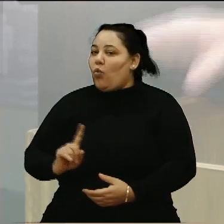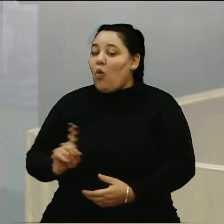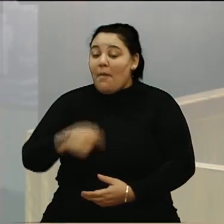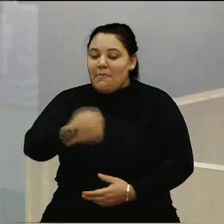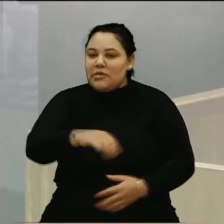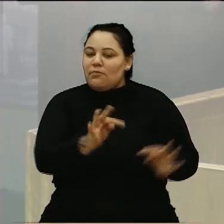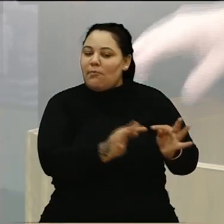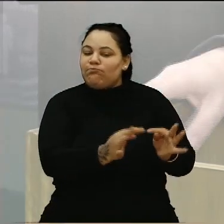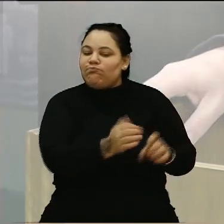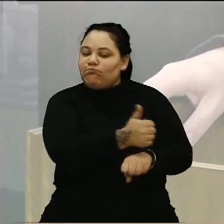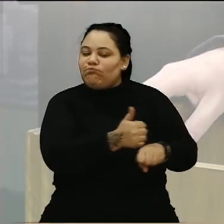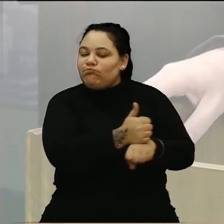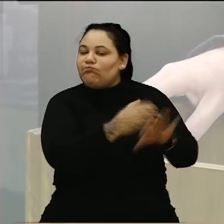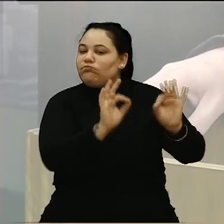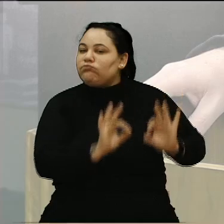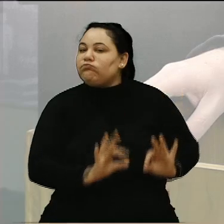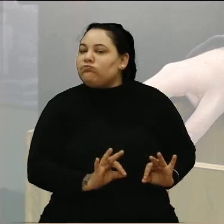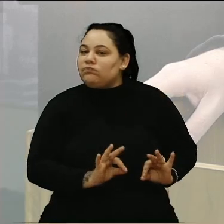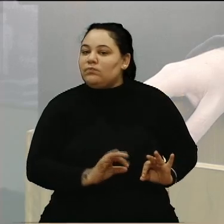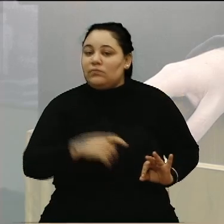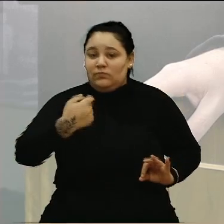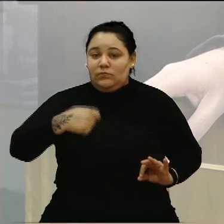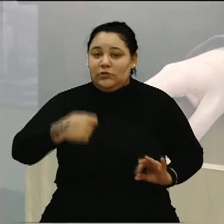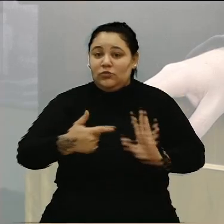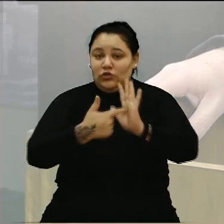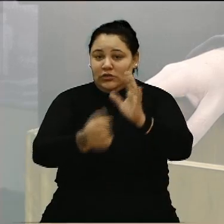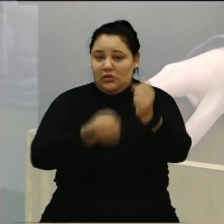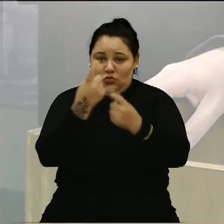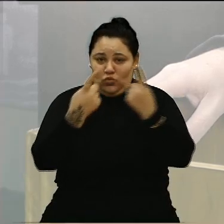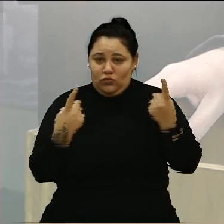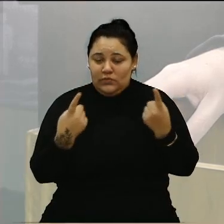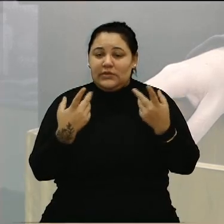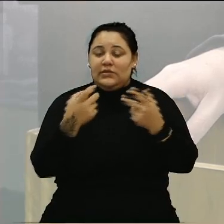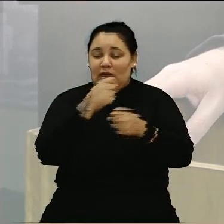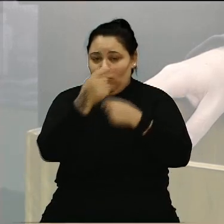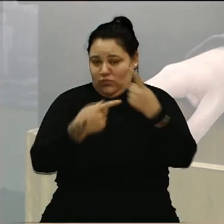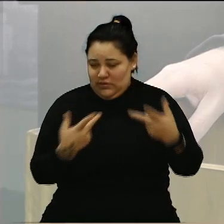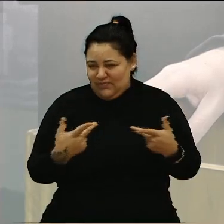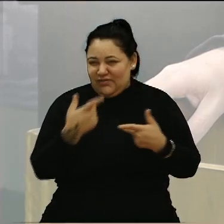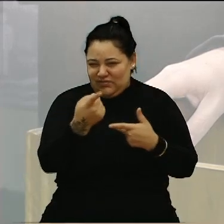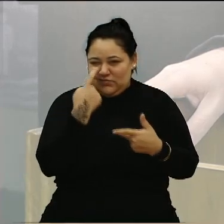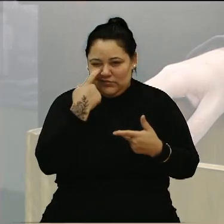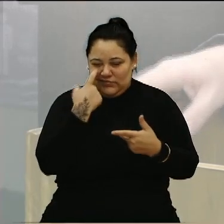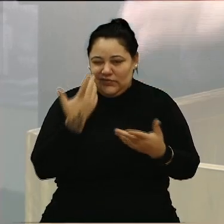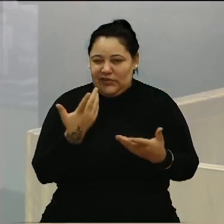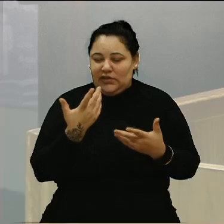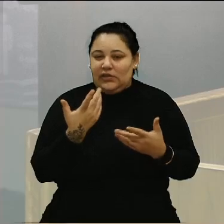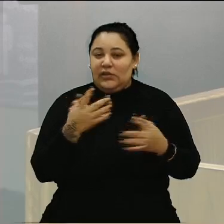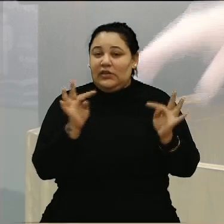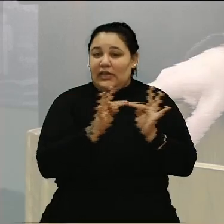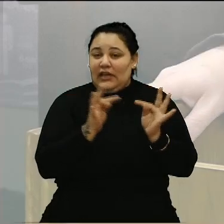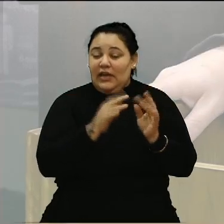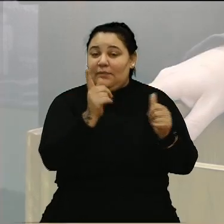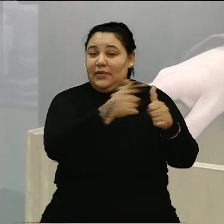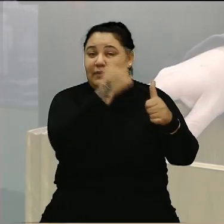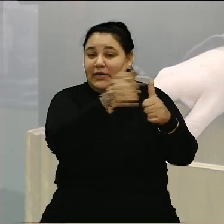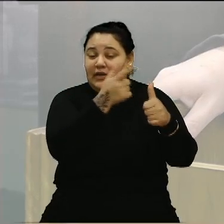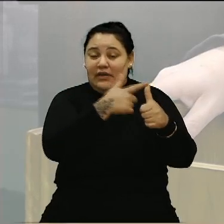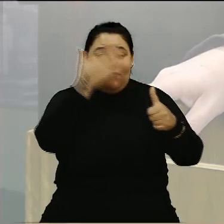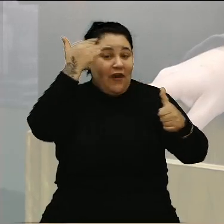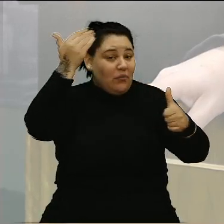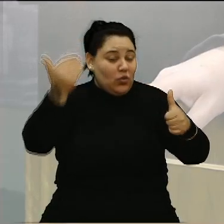elaborada. E aqui gostaria de destacar algumas delas, né, dessas técnicas de contenção de encostas. A primeira dela é o